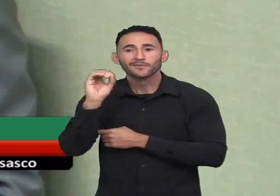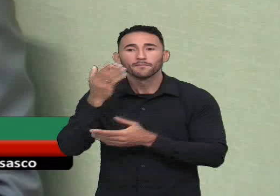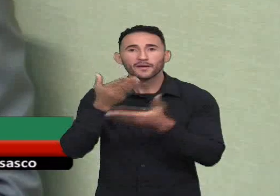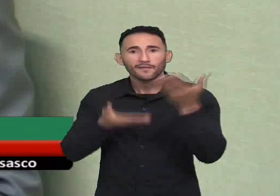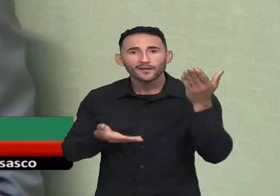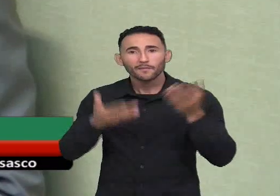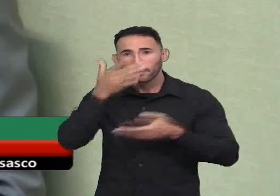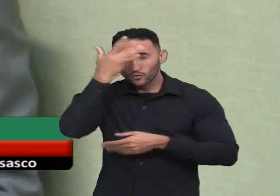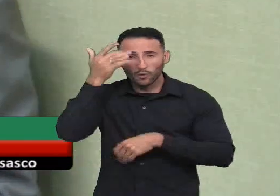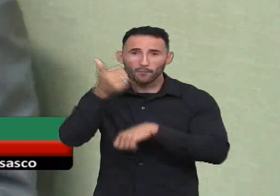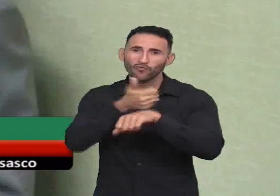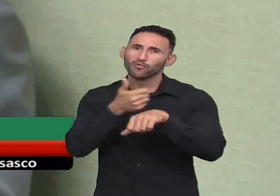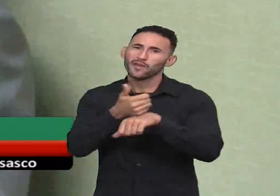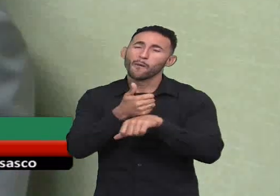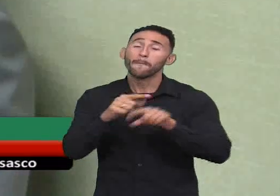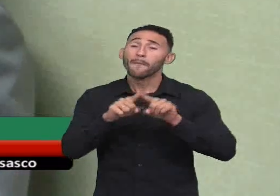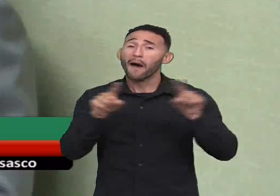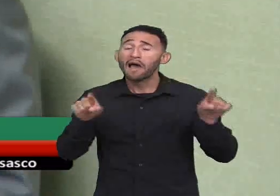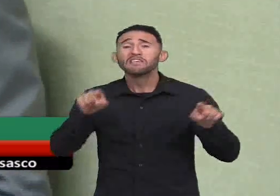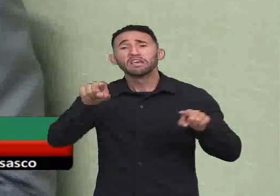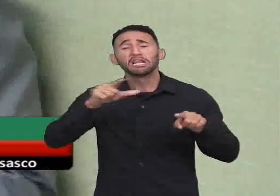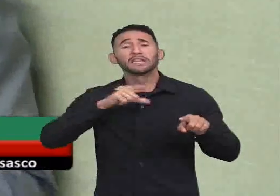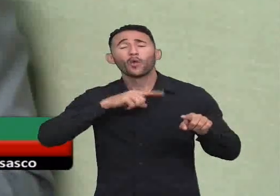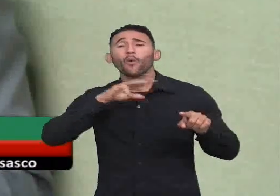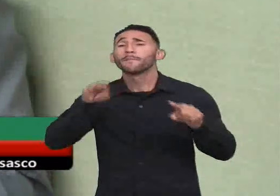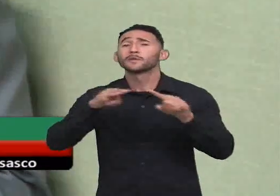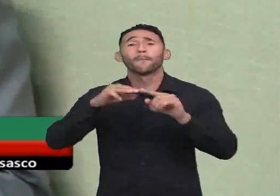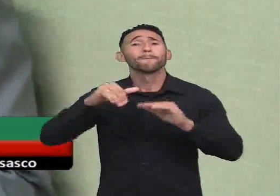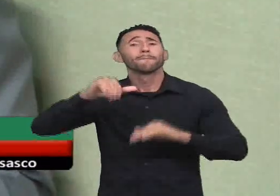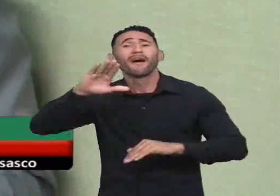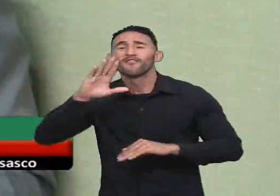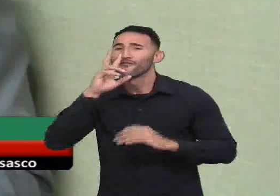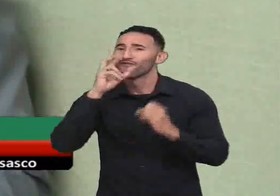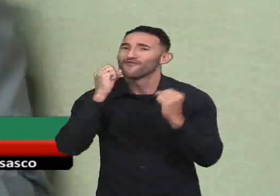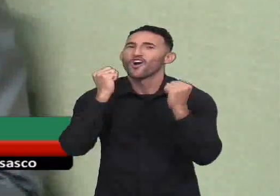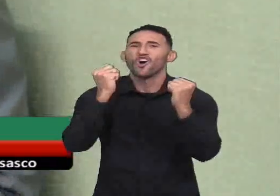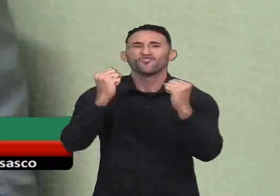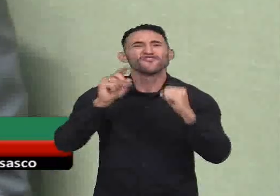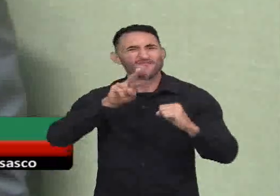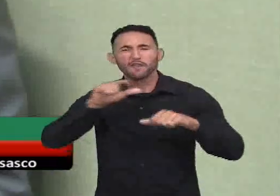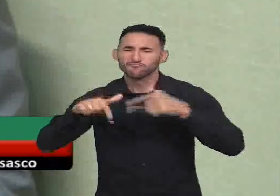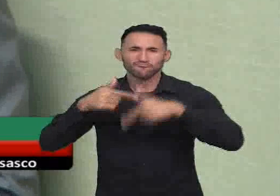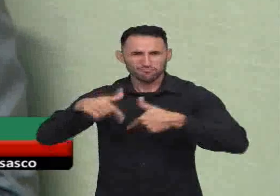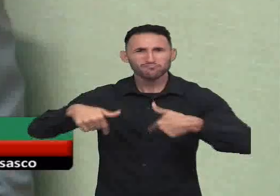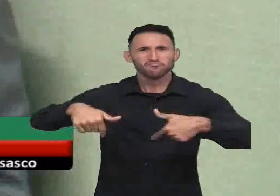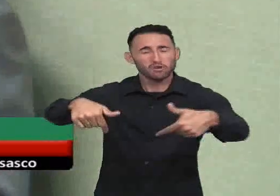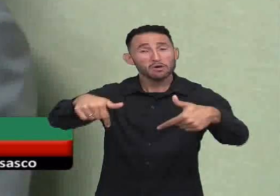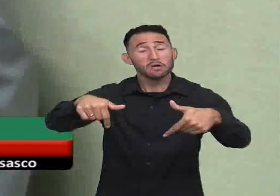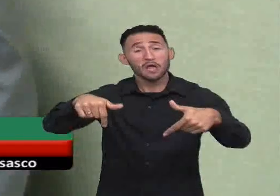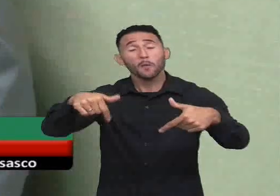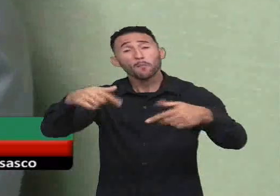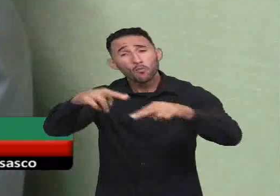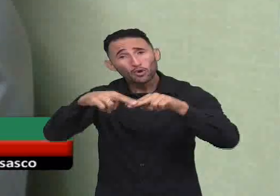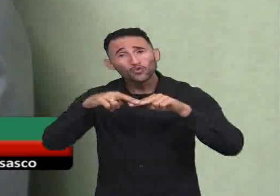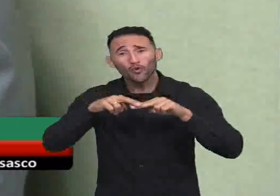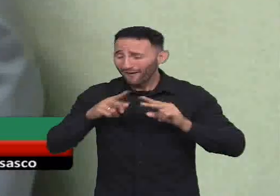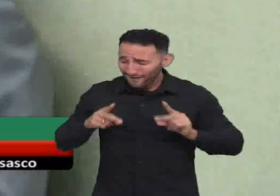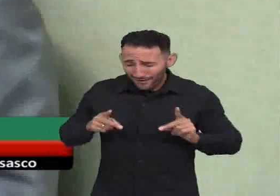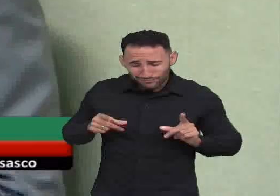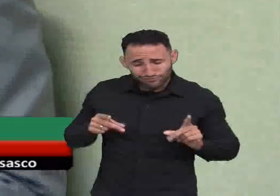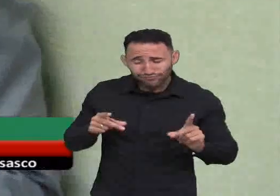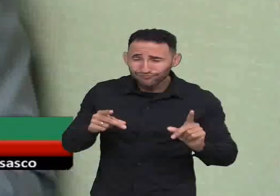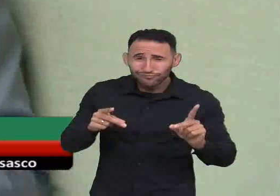grande profissional, mas eu tenho certeza que ele tem uma missão muito maior e vai fazer a grande diferença. Então fica aqui a minha eterna gratidão, os momentos que eu